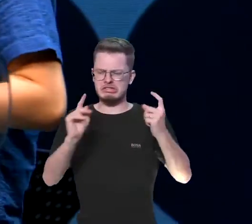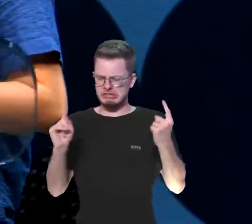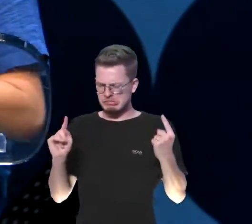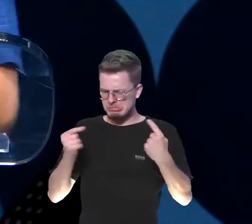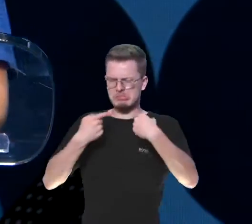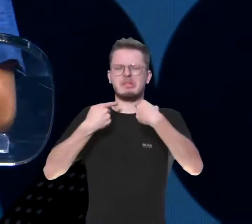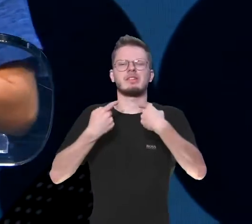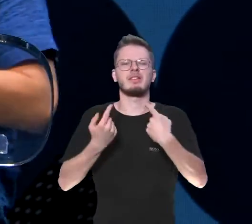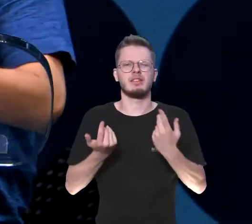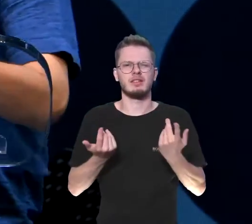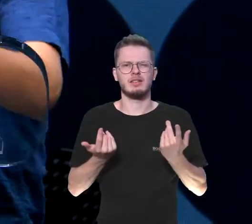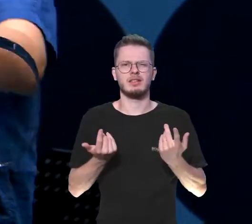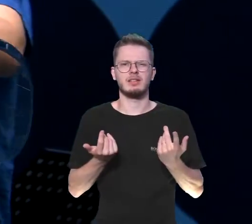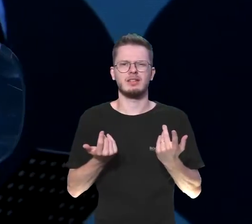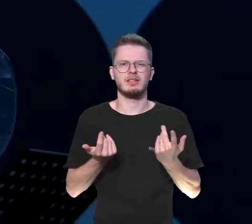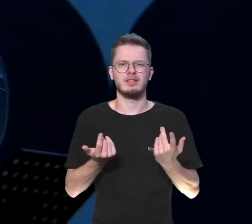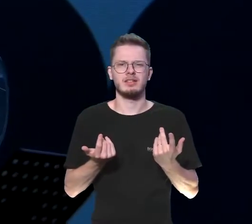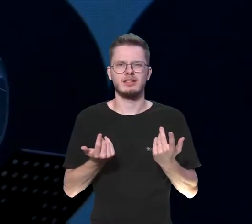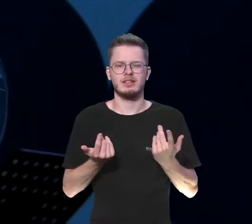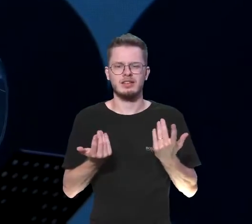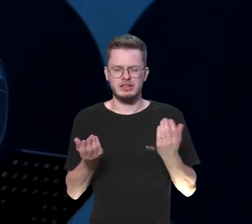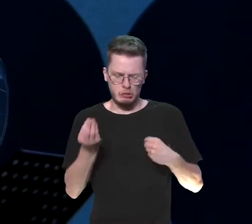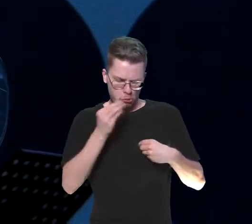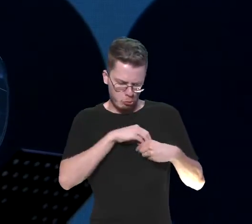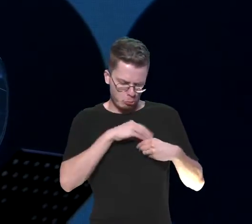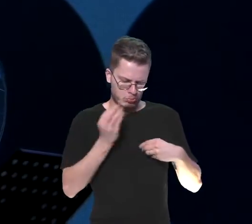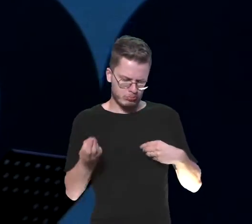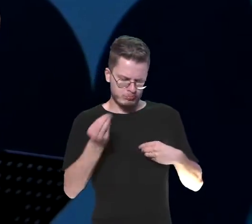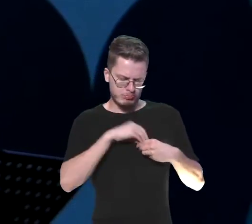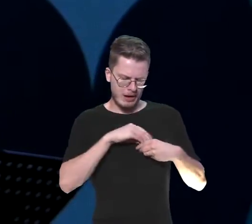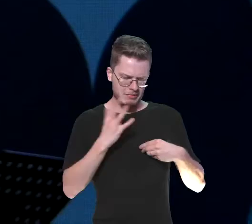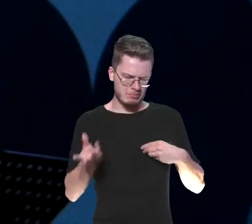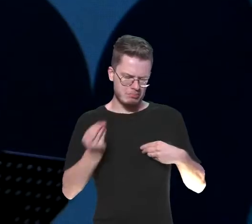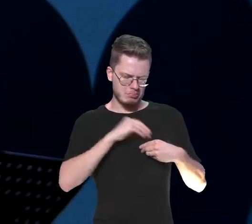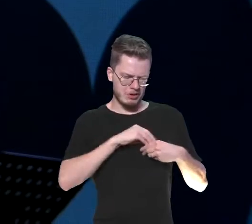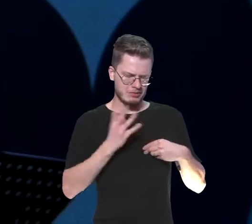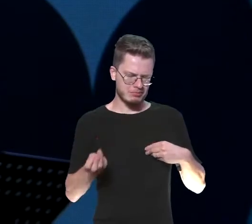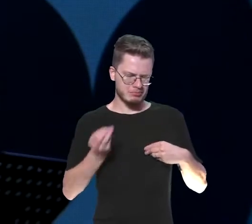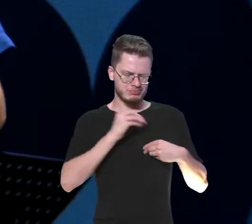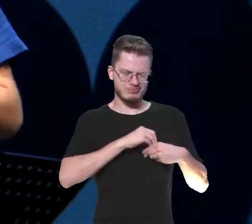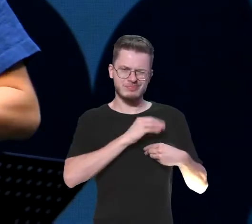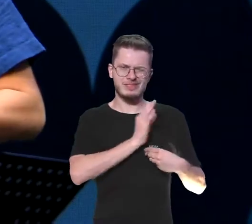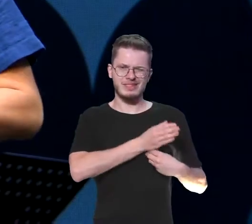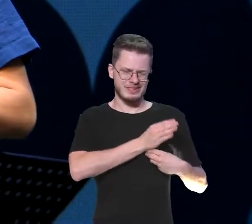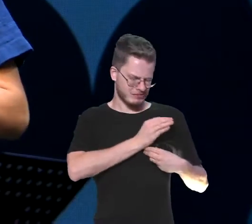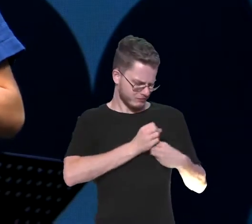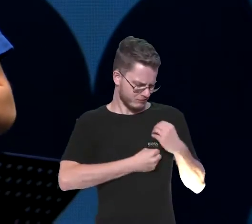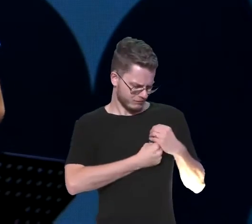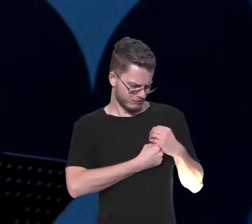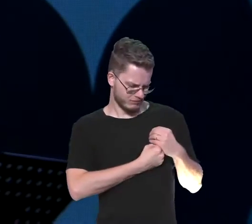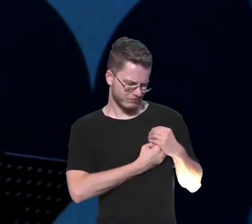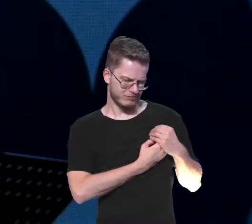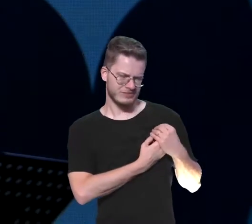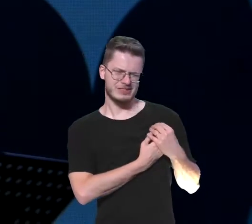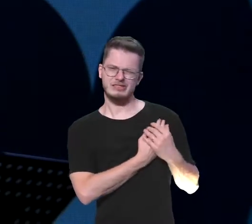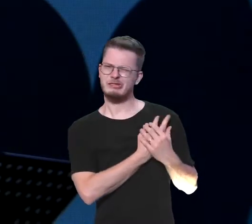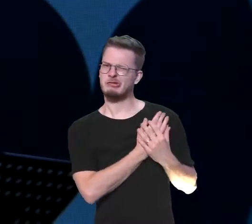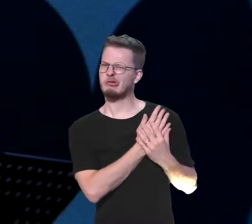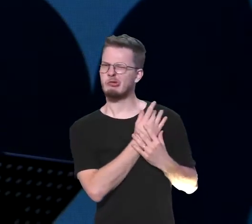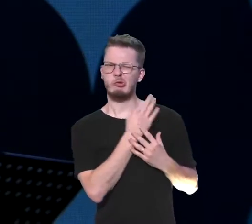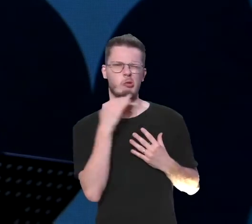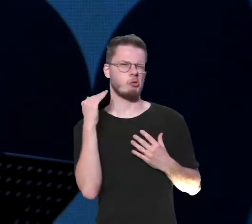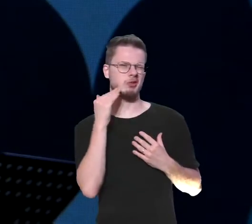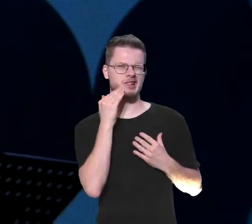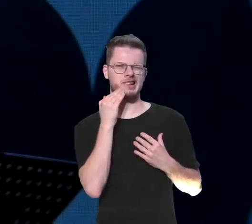Quando isso começa a tomar conta do nosso coração, coisas terríveis começam a crescer aqui dentro. E é nisso que a gente